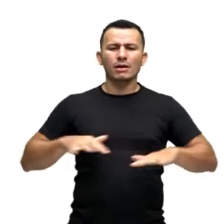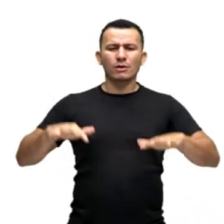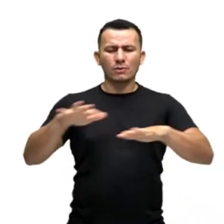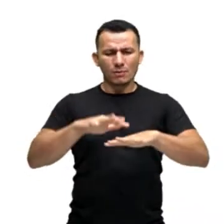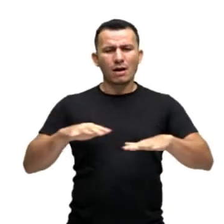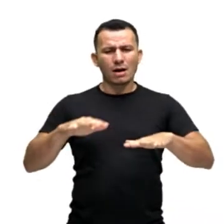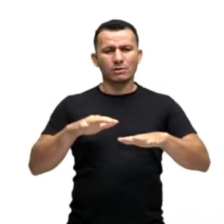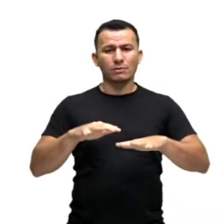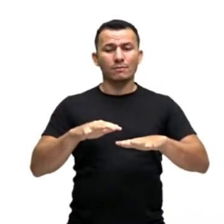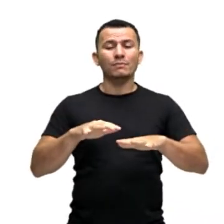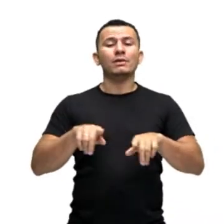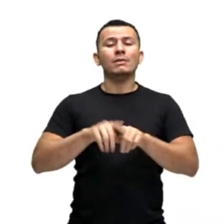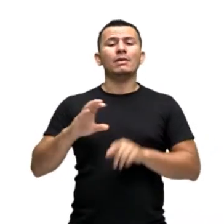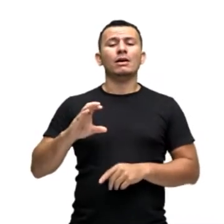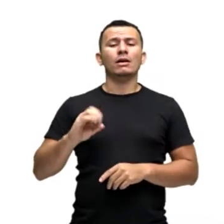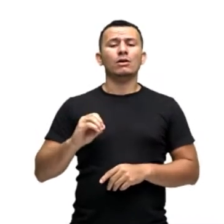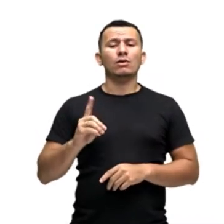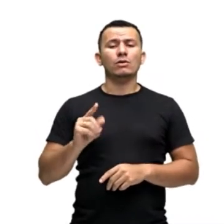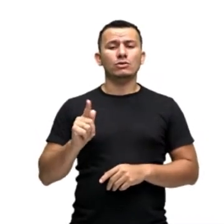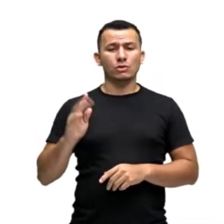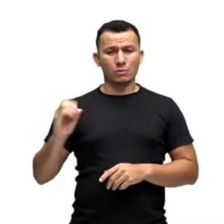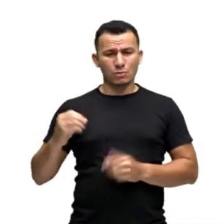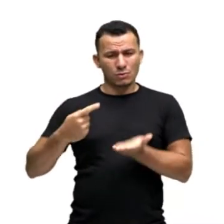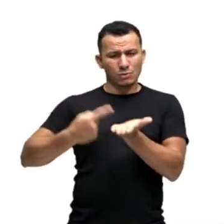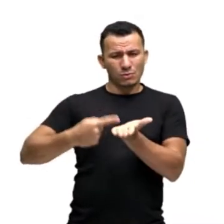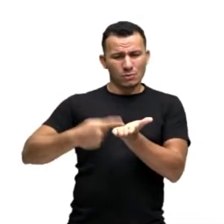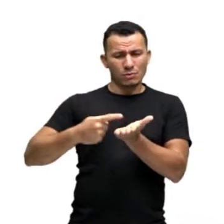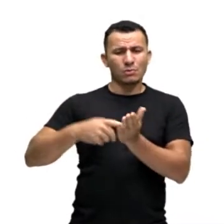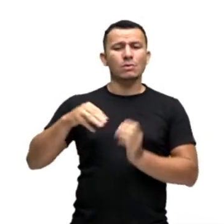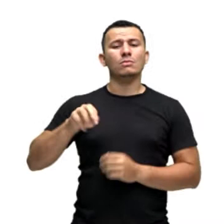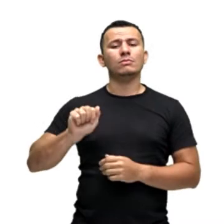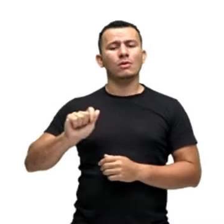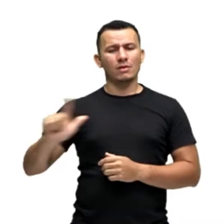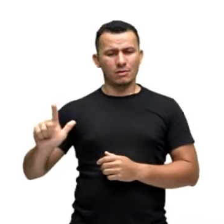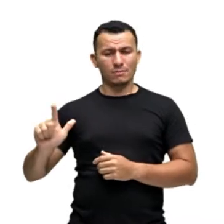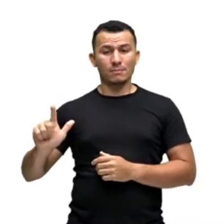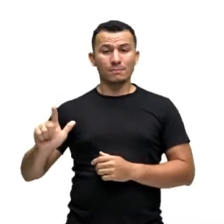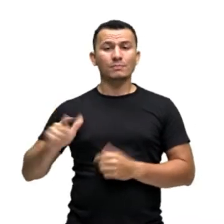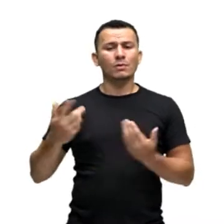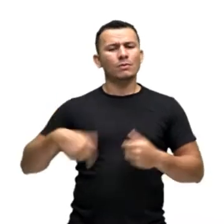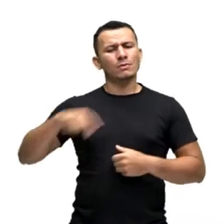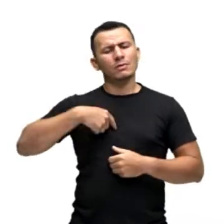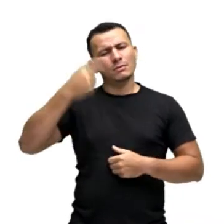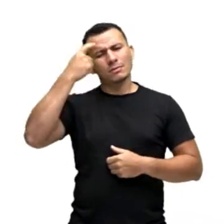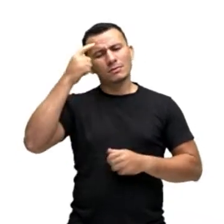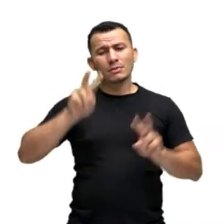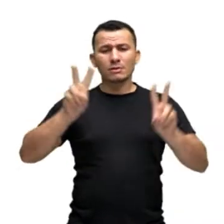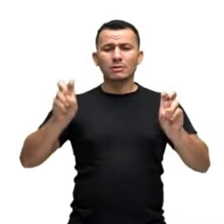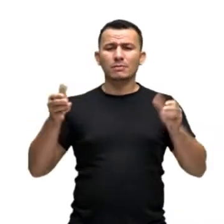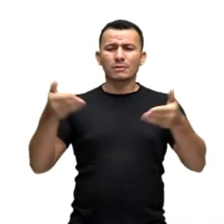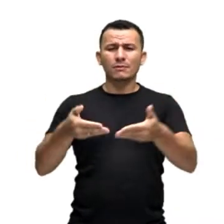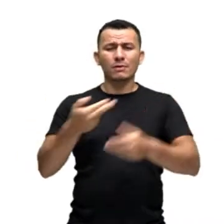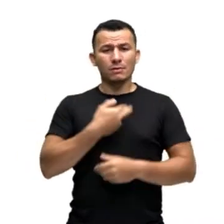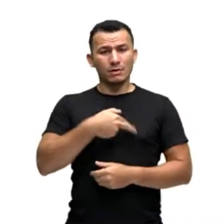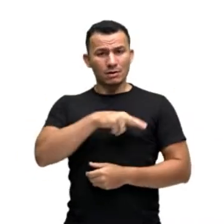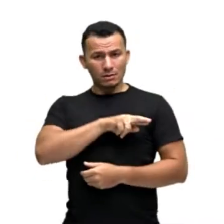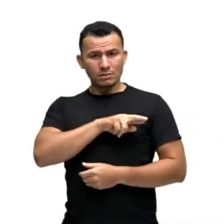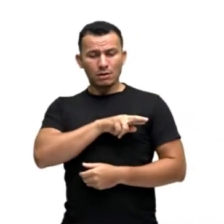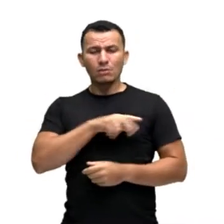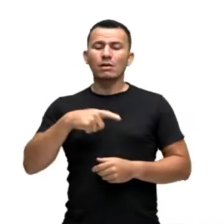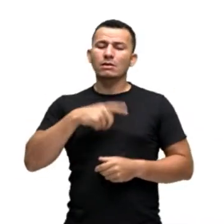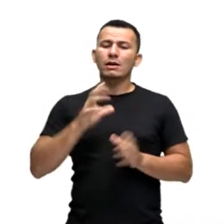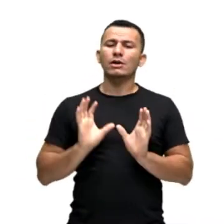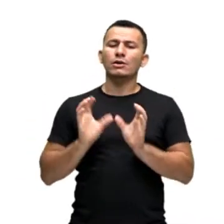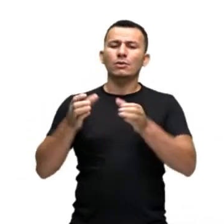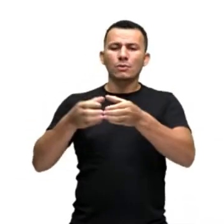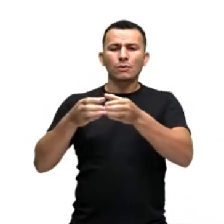morais né Então olha só que interessante quando te parar para pensar em relação à religião nós temos que pensar nesse